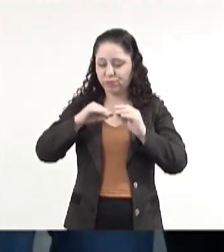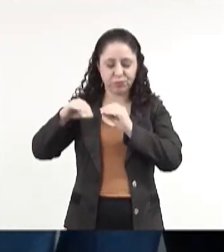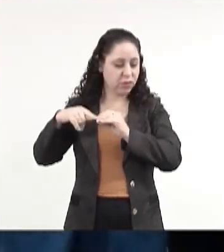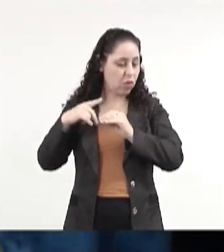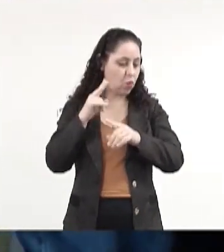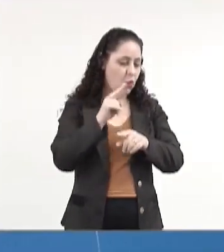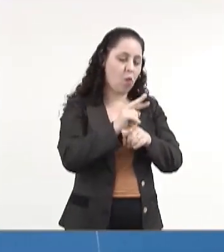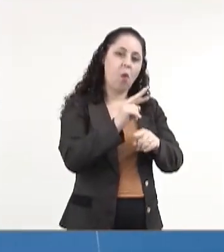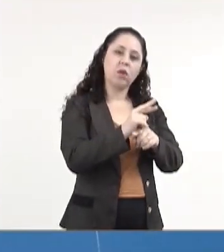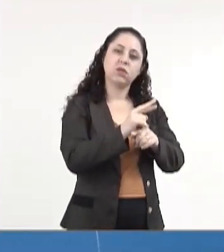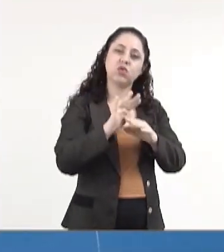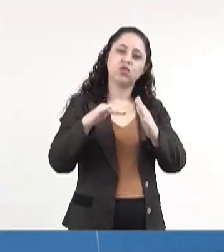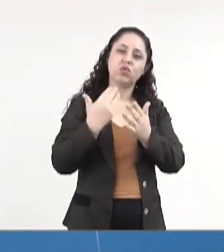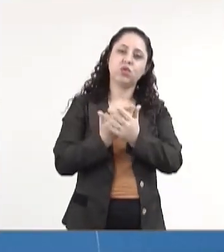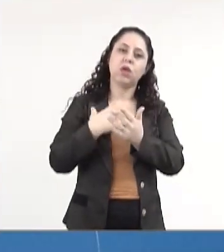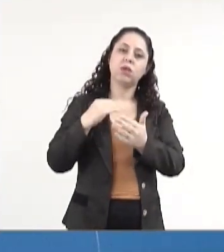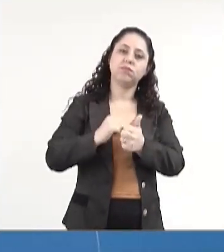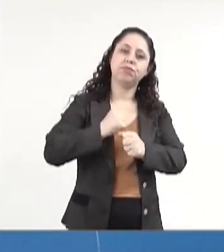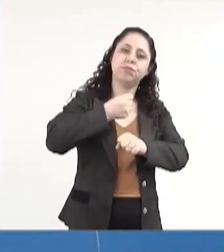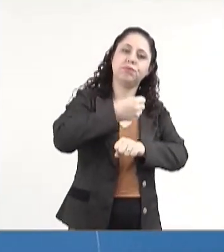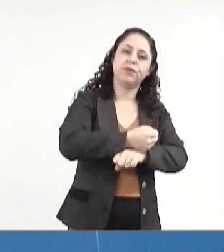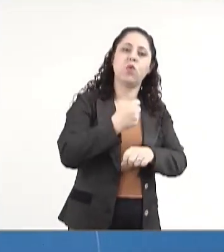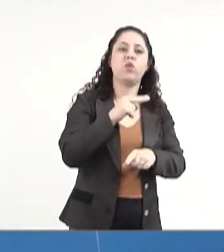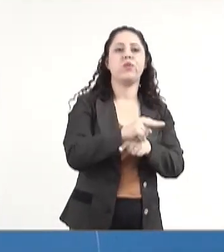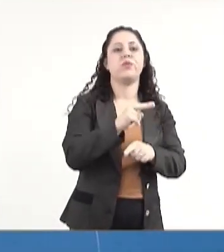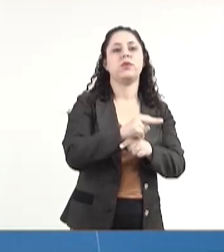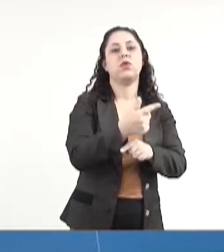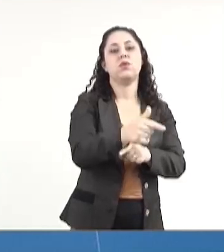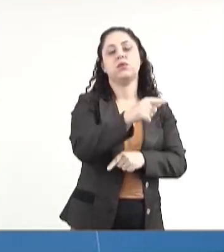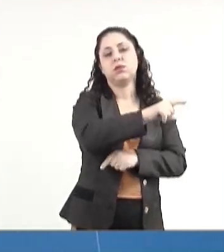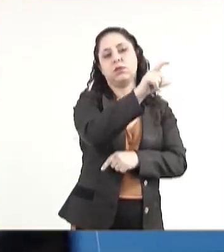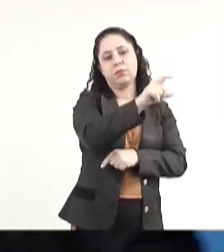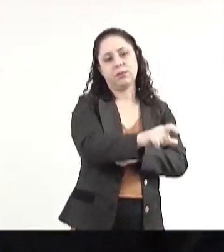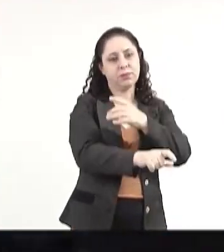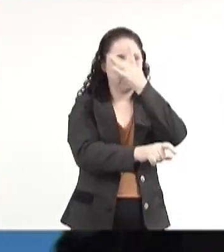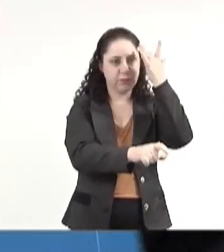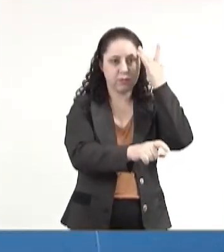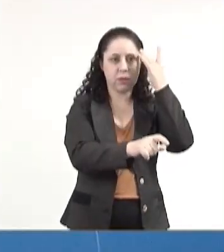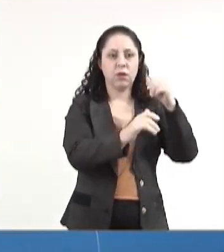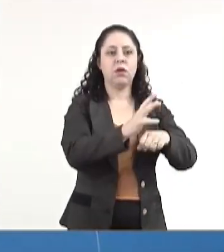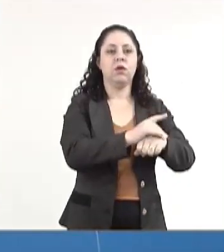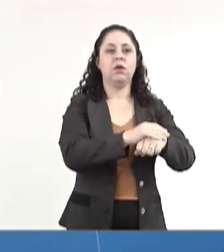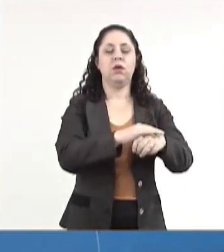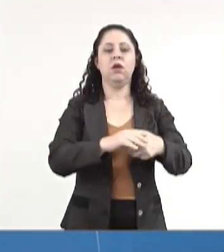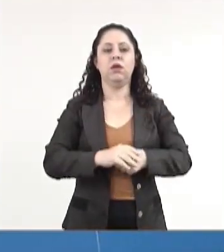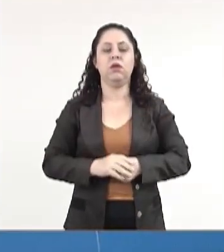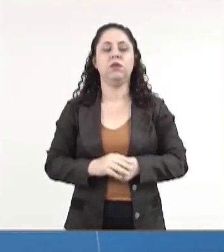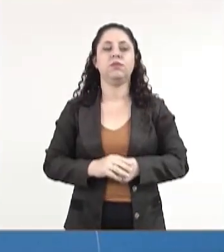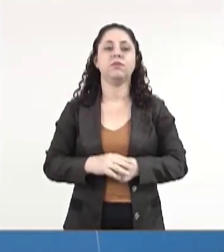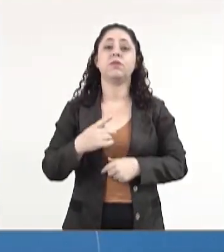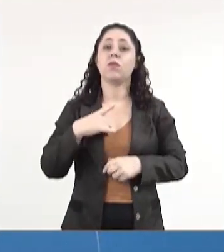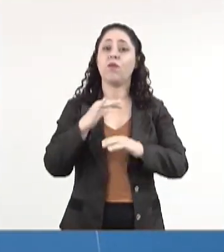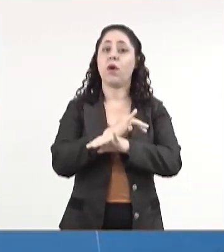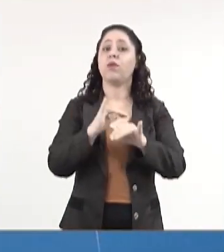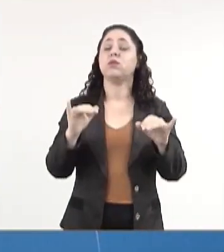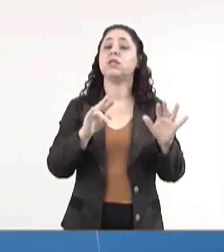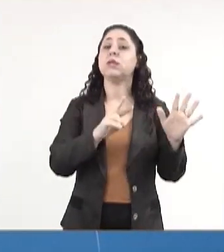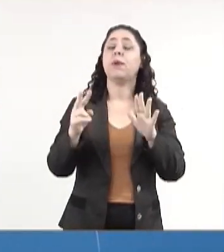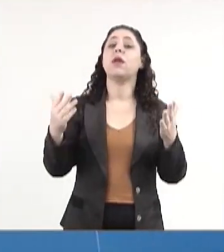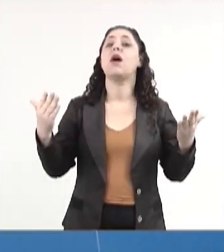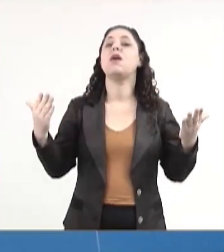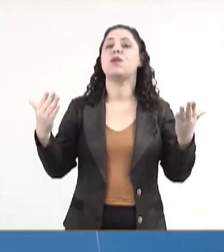trabalho, do seu estudo e que estão se dedicando para cuidar de uma outra pessoa. E eu quero anunciar, senhor presidente, que